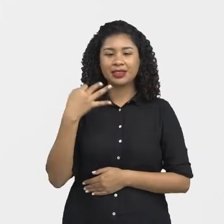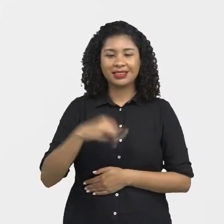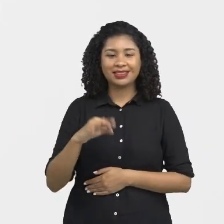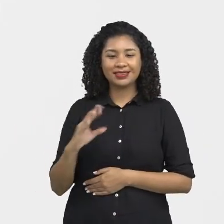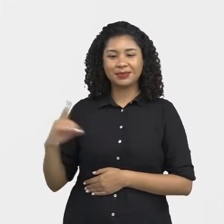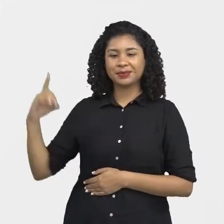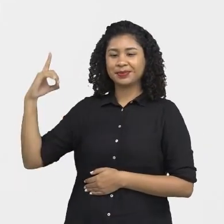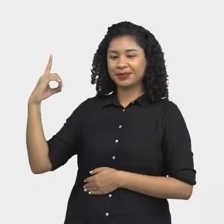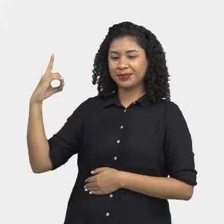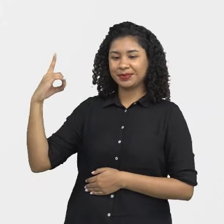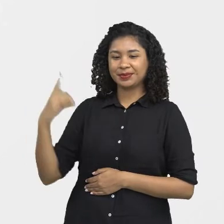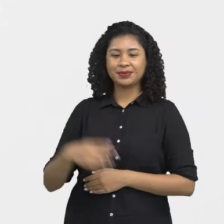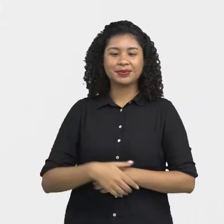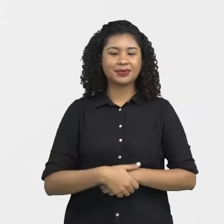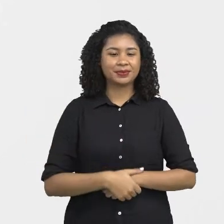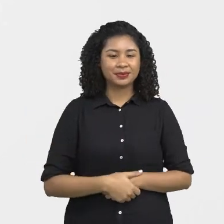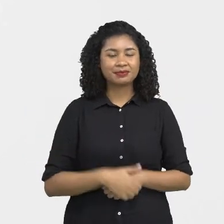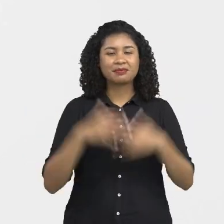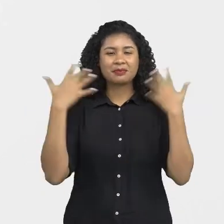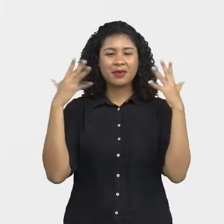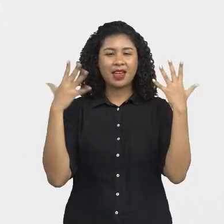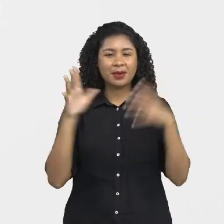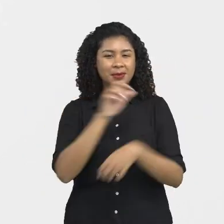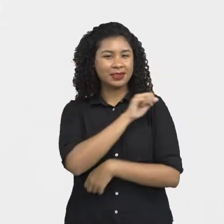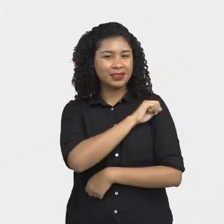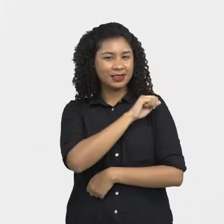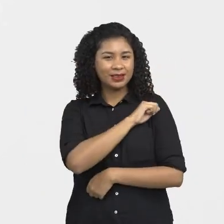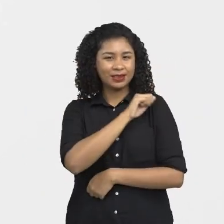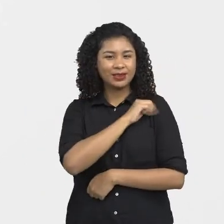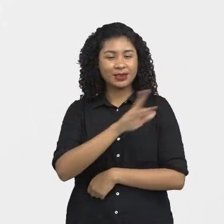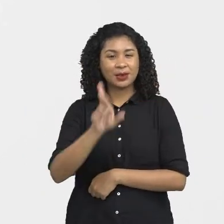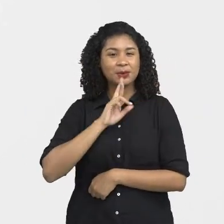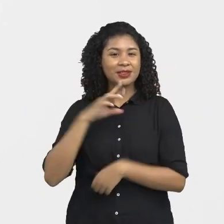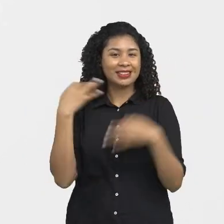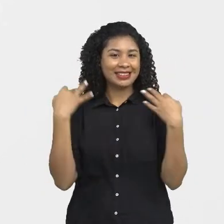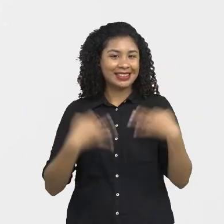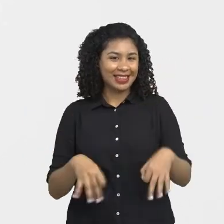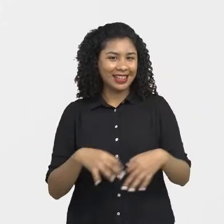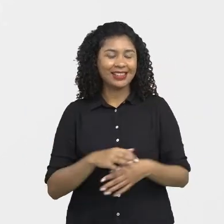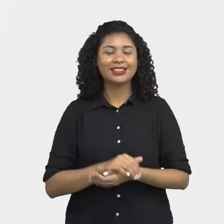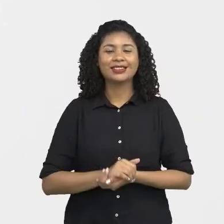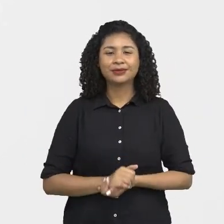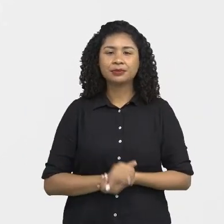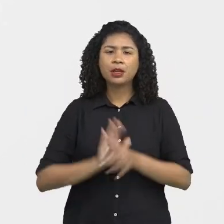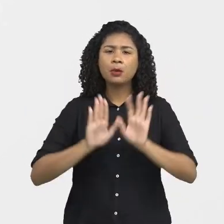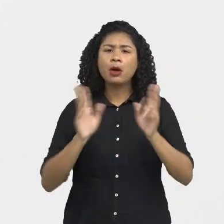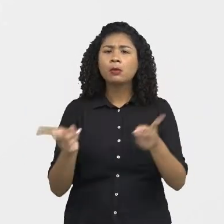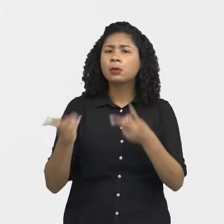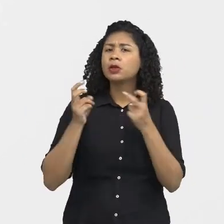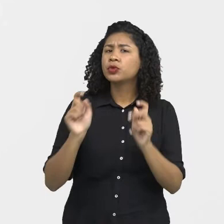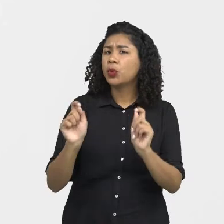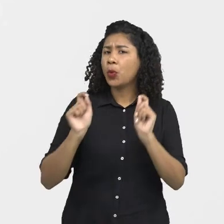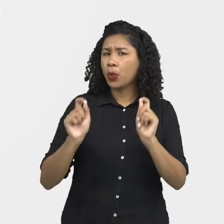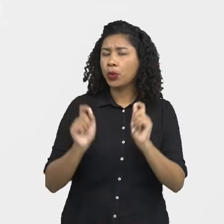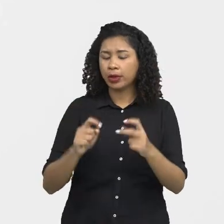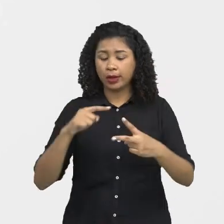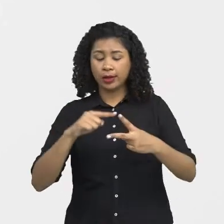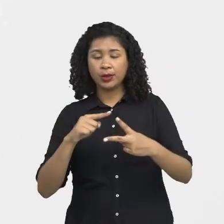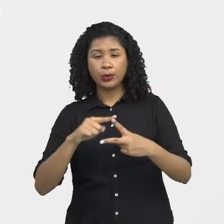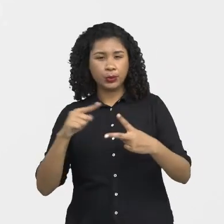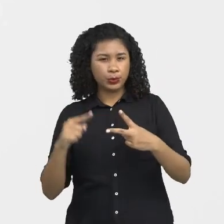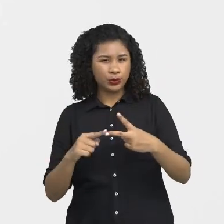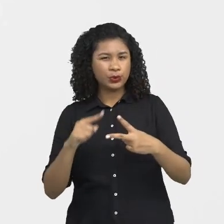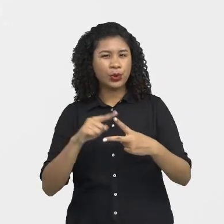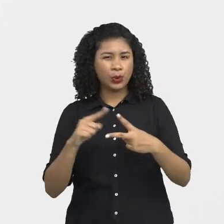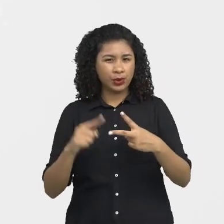gabarito. Parabéns aí às nossas alunas que acertaram. E aí, o que que a gente observa, né? Que os dois hormônios